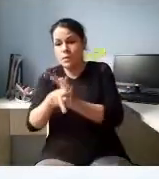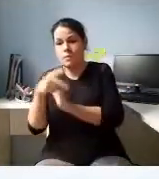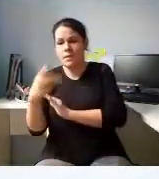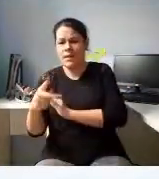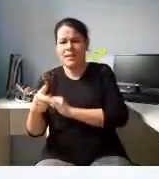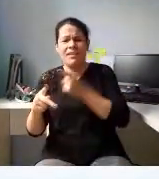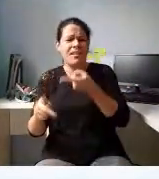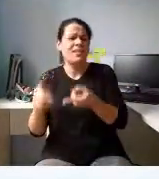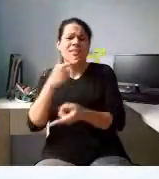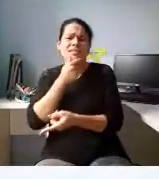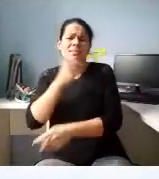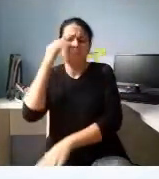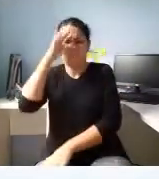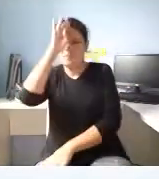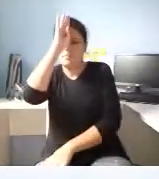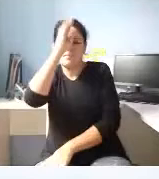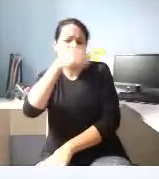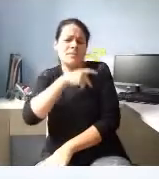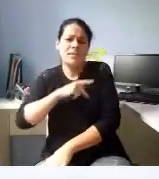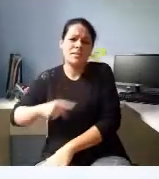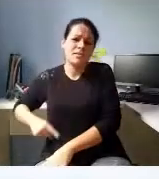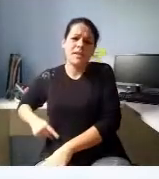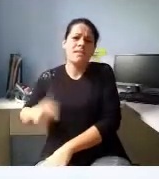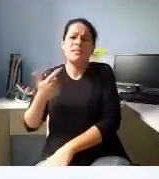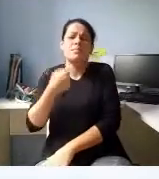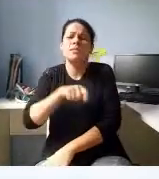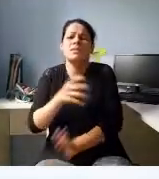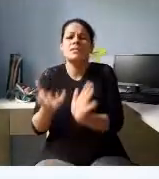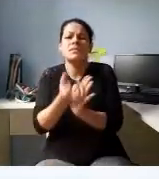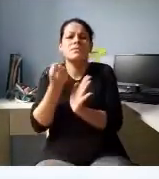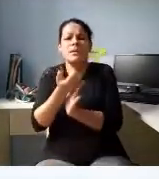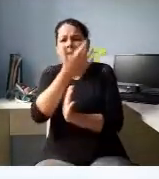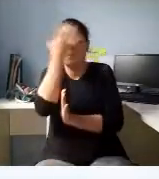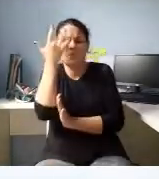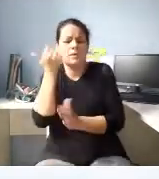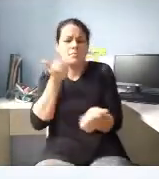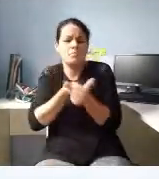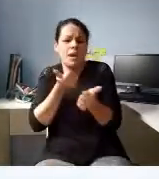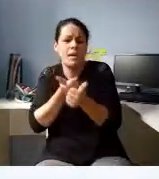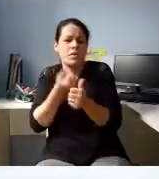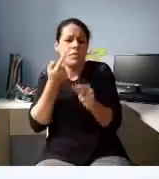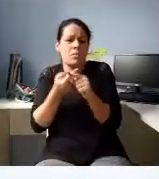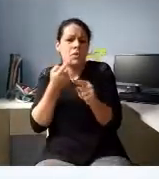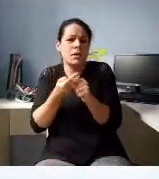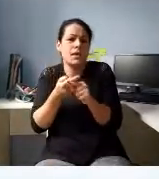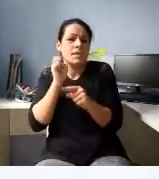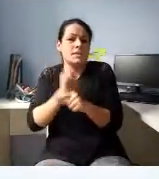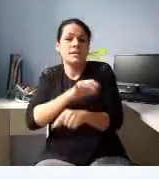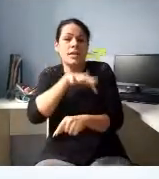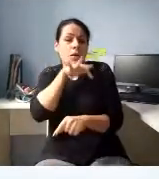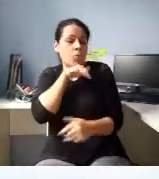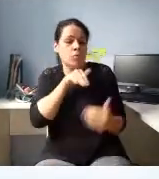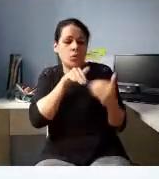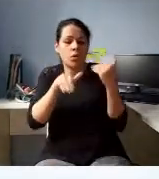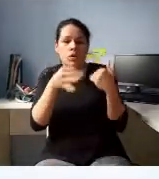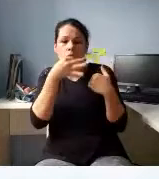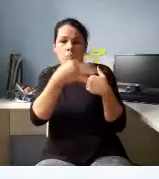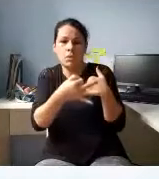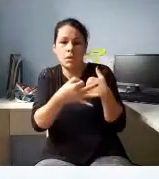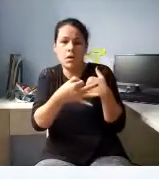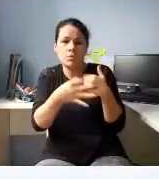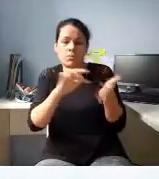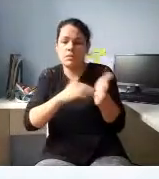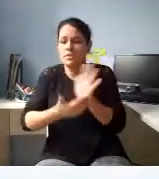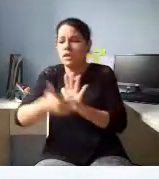tem muito, ele não segura muito os seus aliados Não, quando o que tá em foco é o mandato